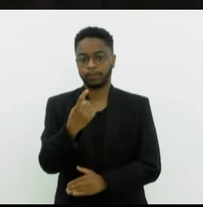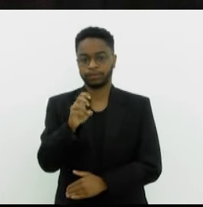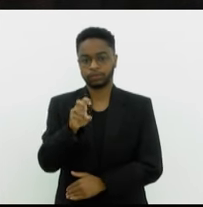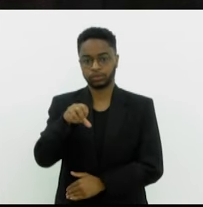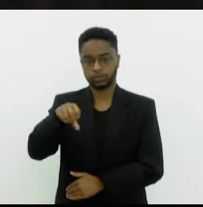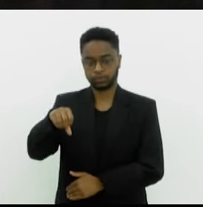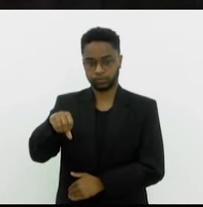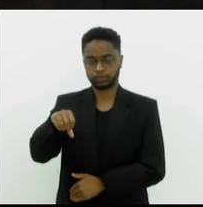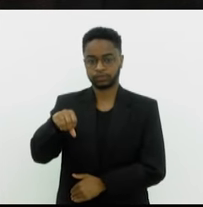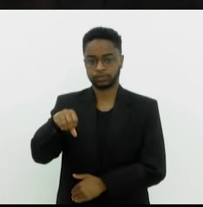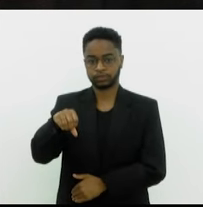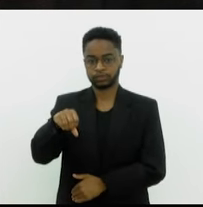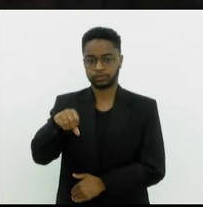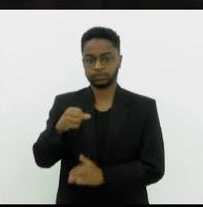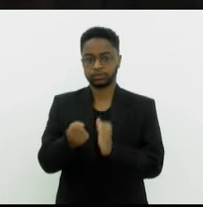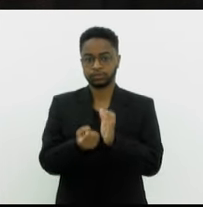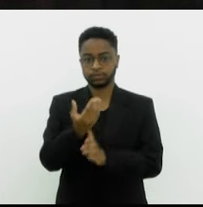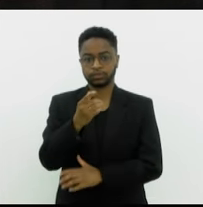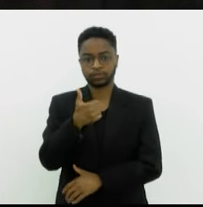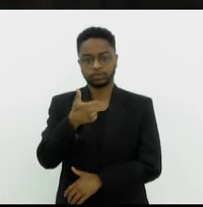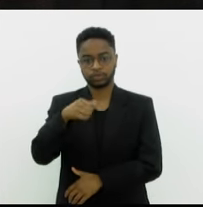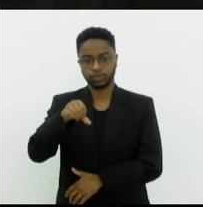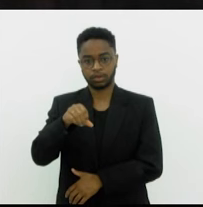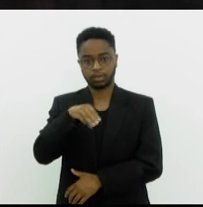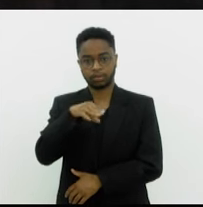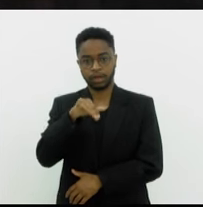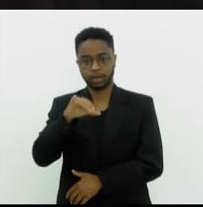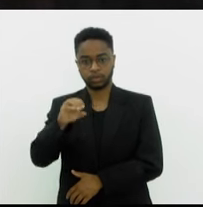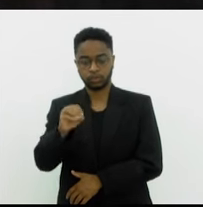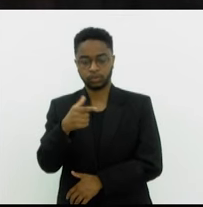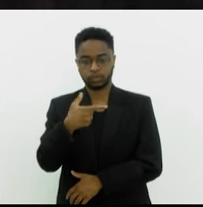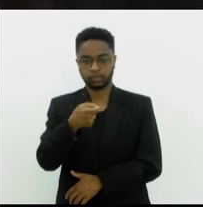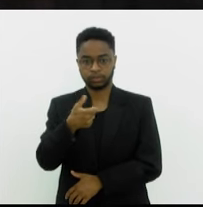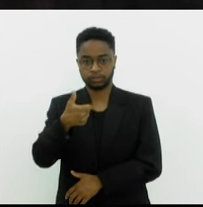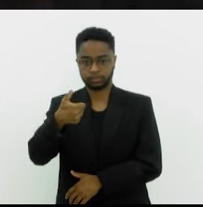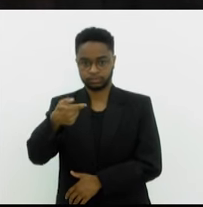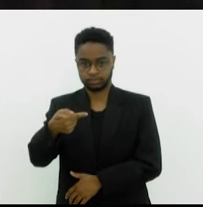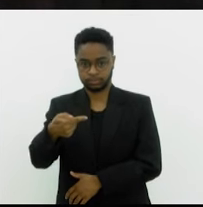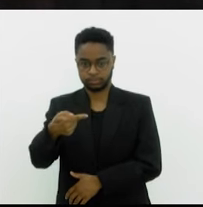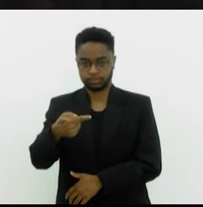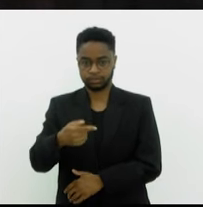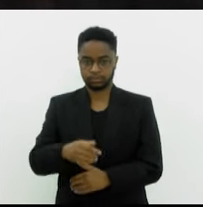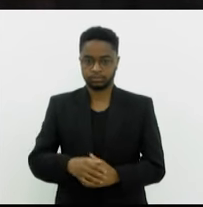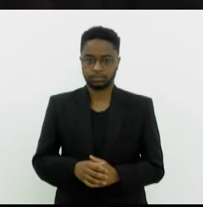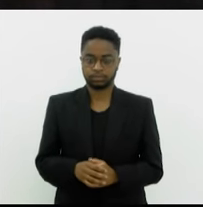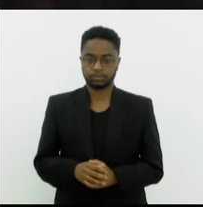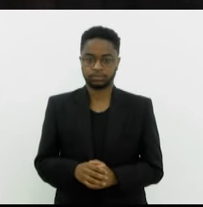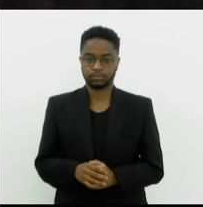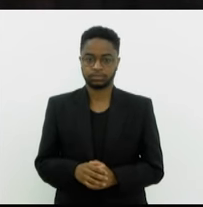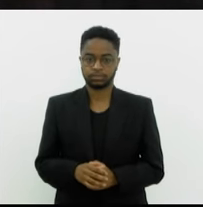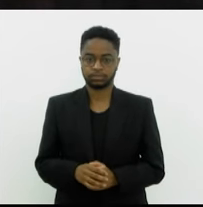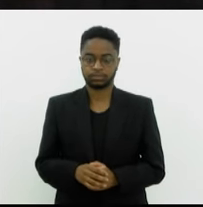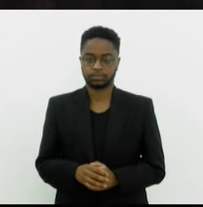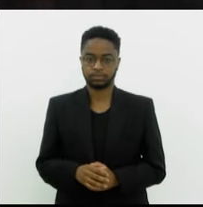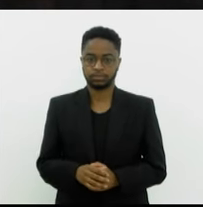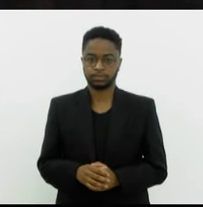159, de 19 de maio de 2017, no seu